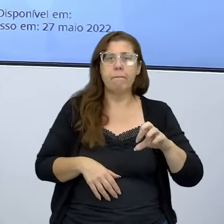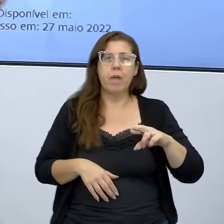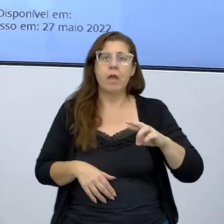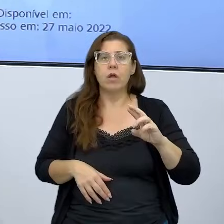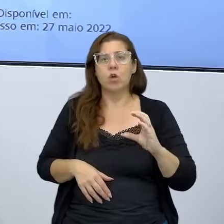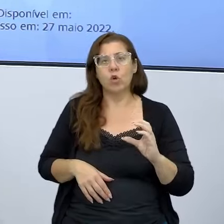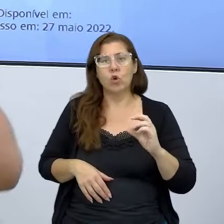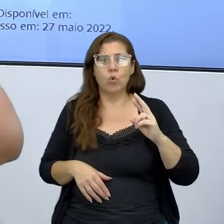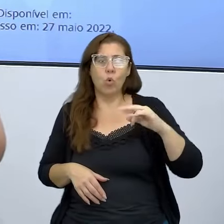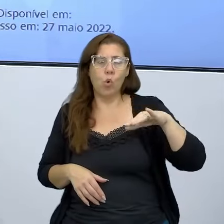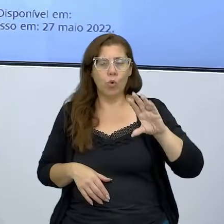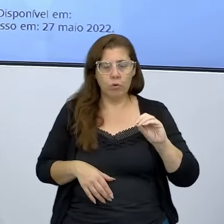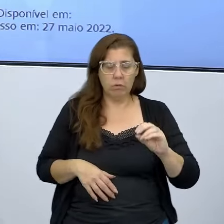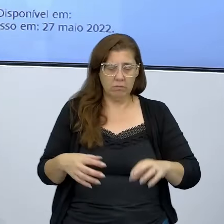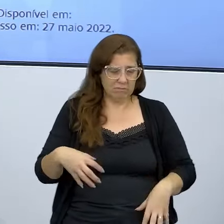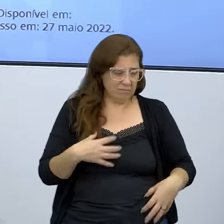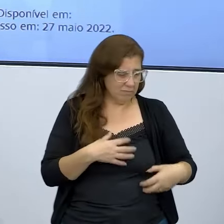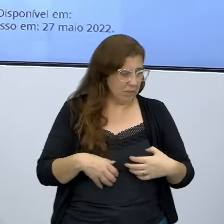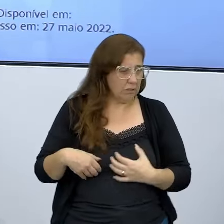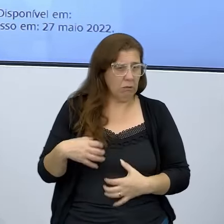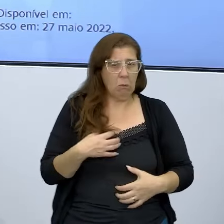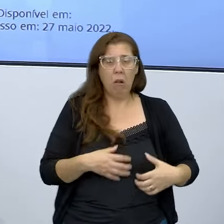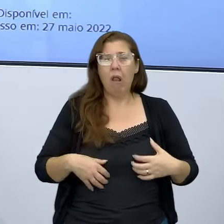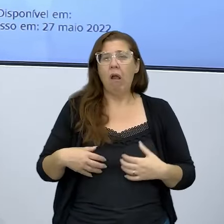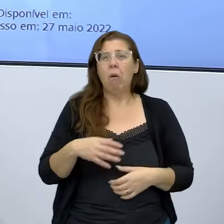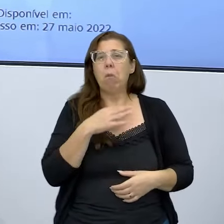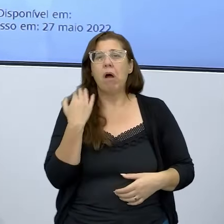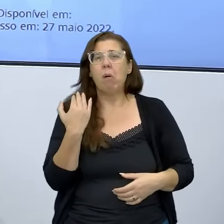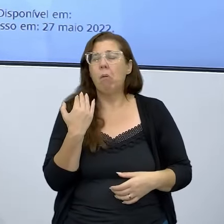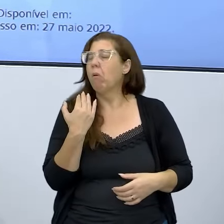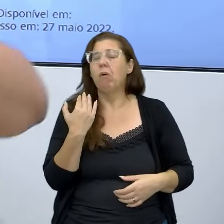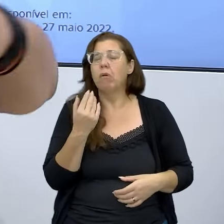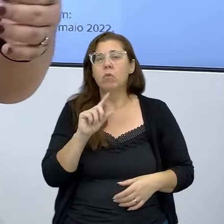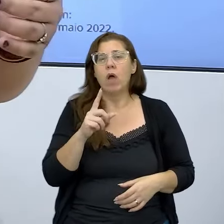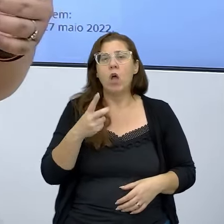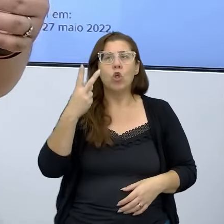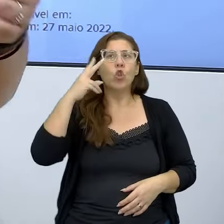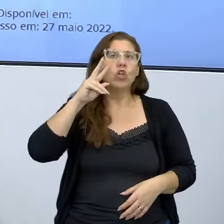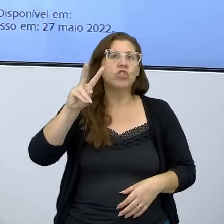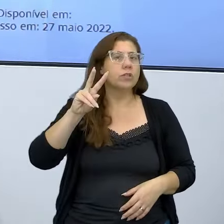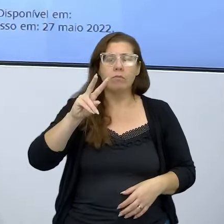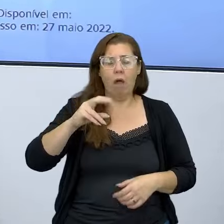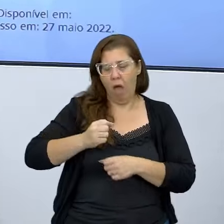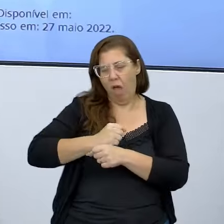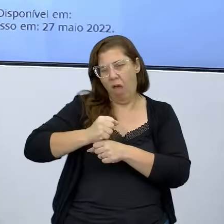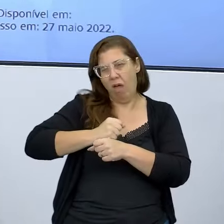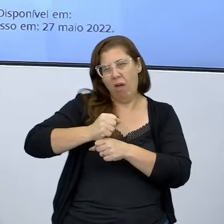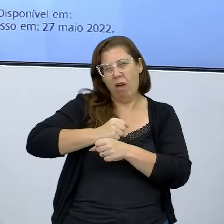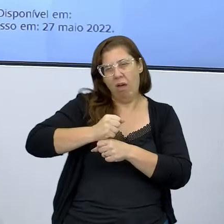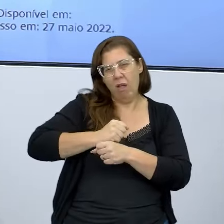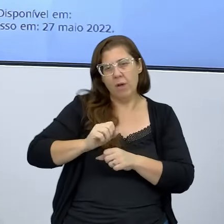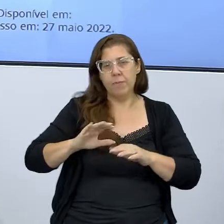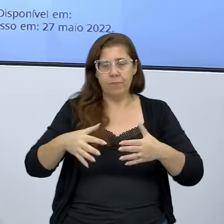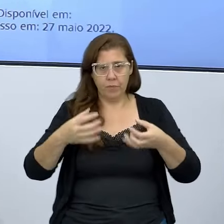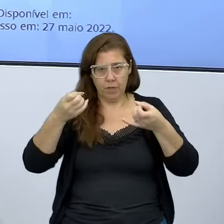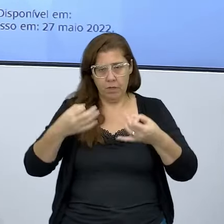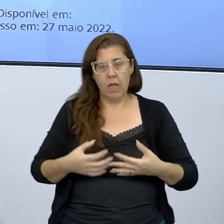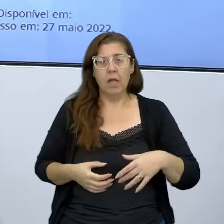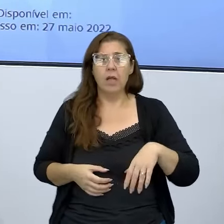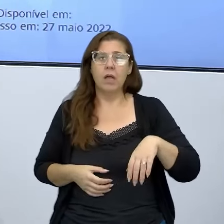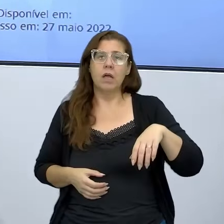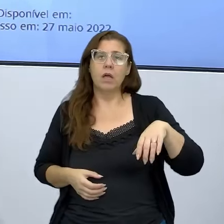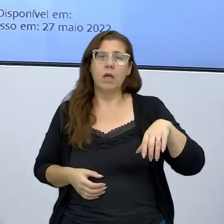enfim, morrer. Não é num período de 2 dias. É ao longo de vários anos. Quando a gente falou das geishas, por exemplo, a